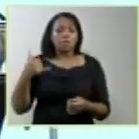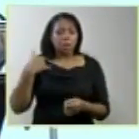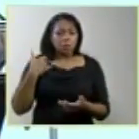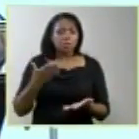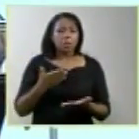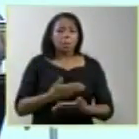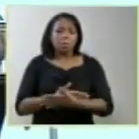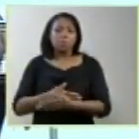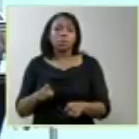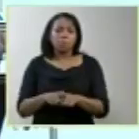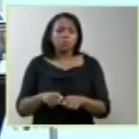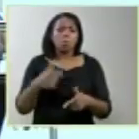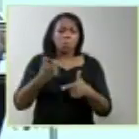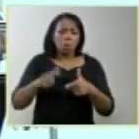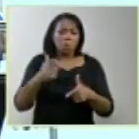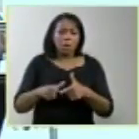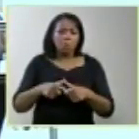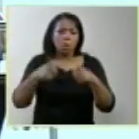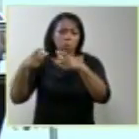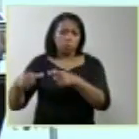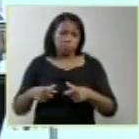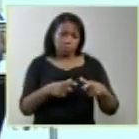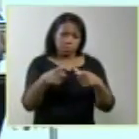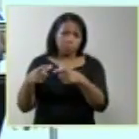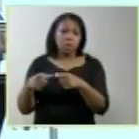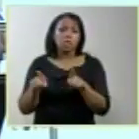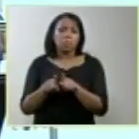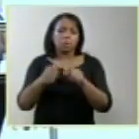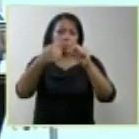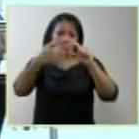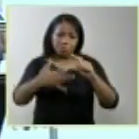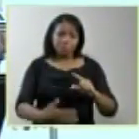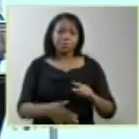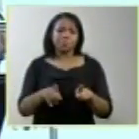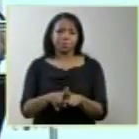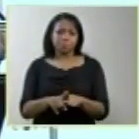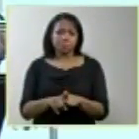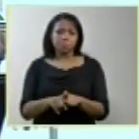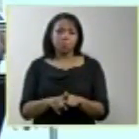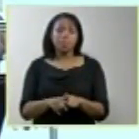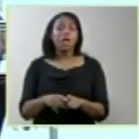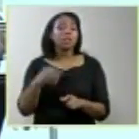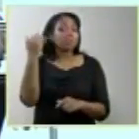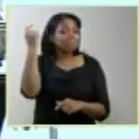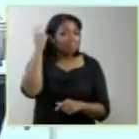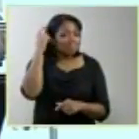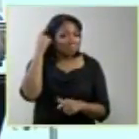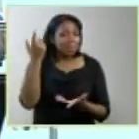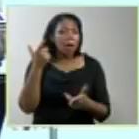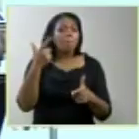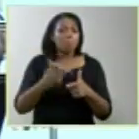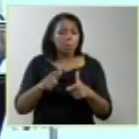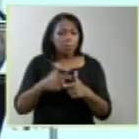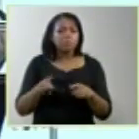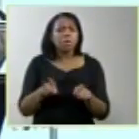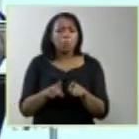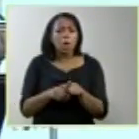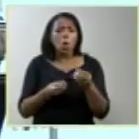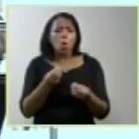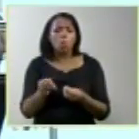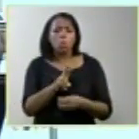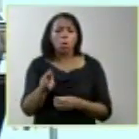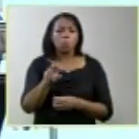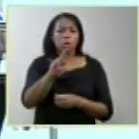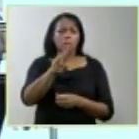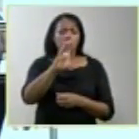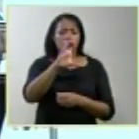fatores ambientais que vão fazer parte desse conceito de multifatoriedade. A anencefalia pode estar associada a problemas cromossômicos,